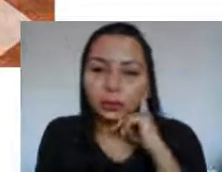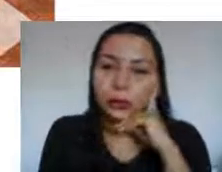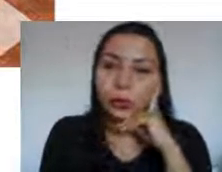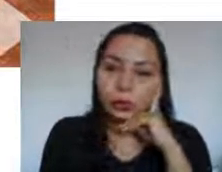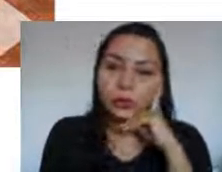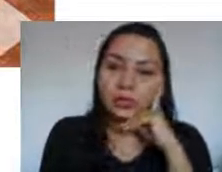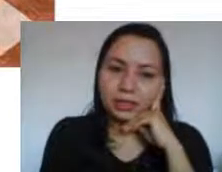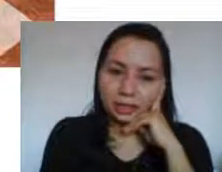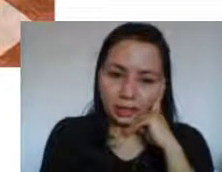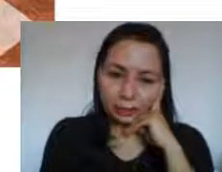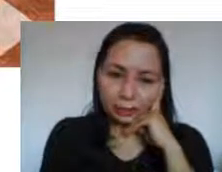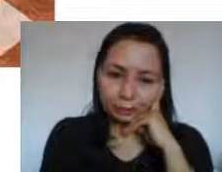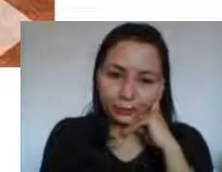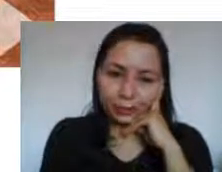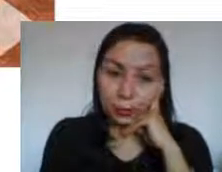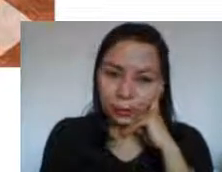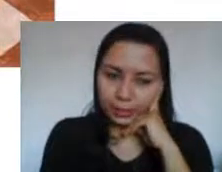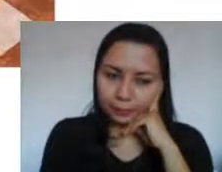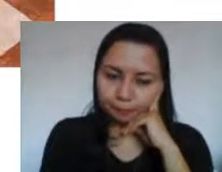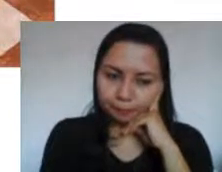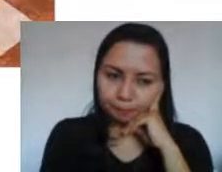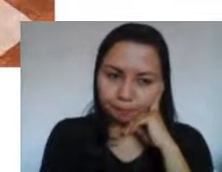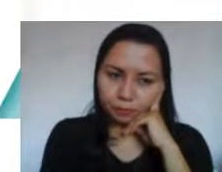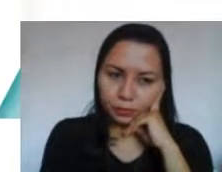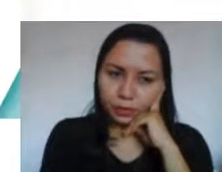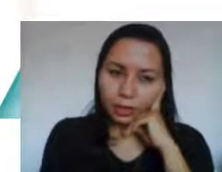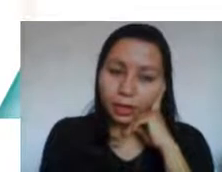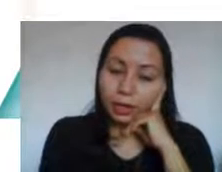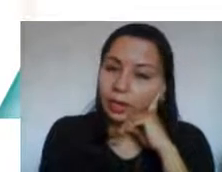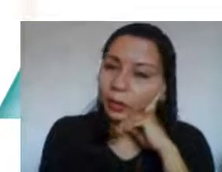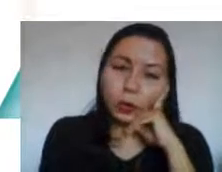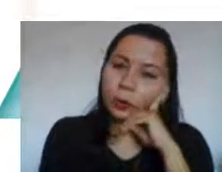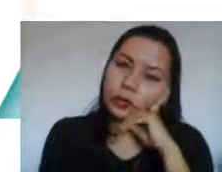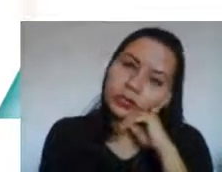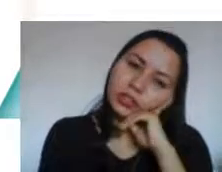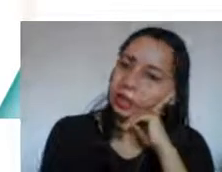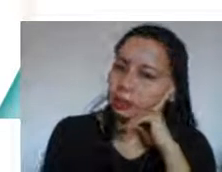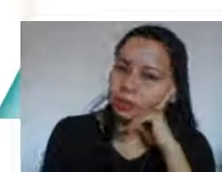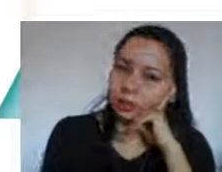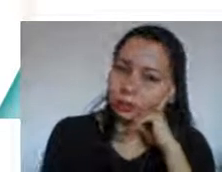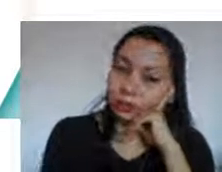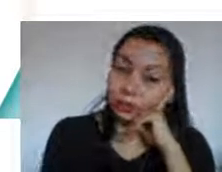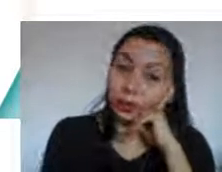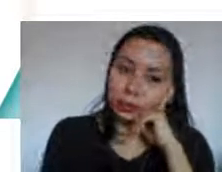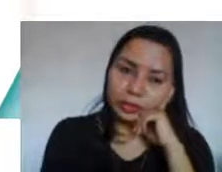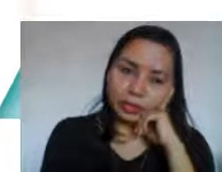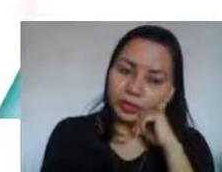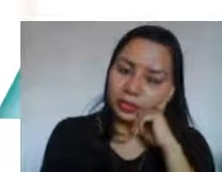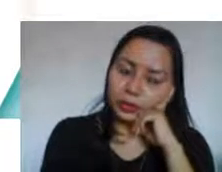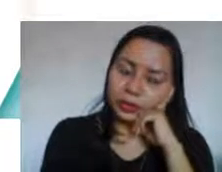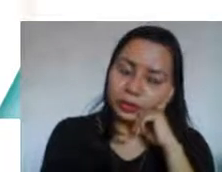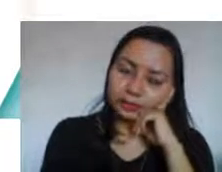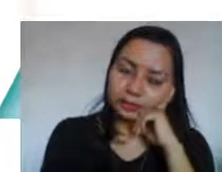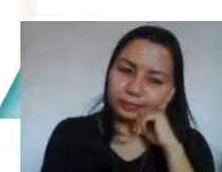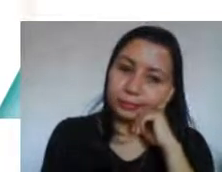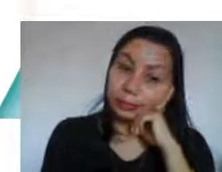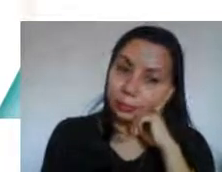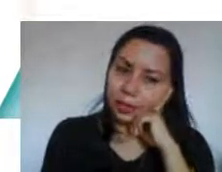de acordo com o tempo, ok? E como nós enxergamos a natureza? Como enxergamos a